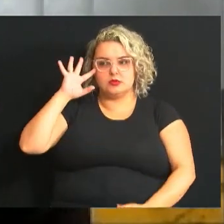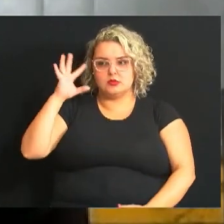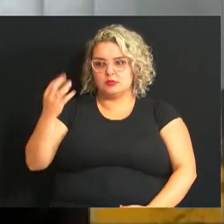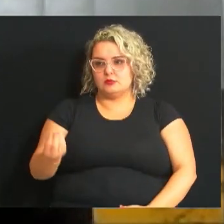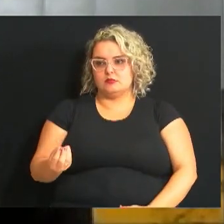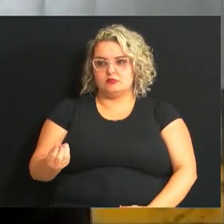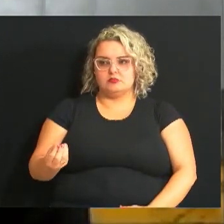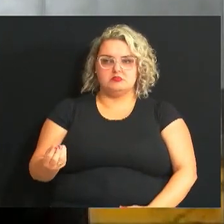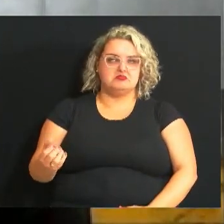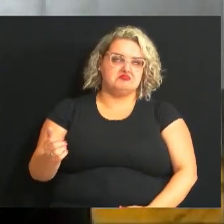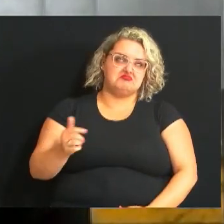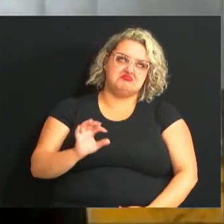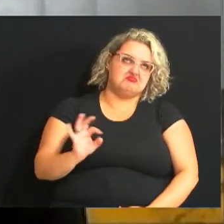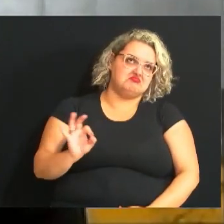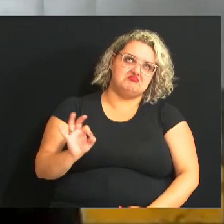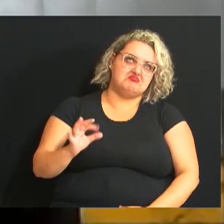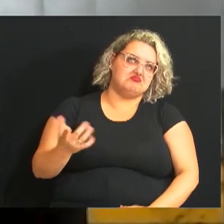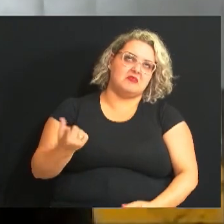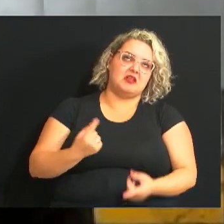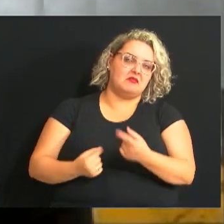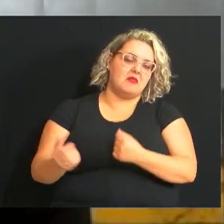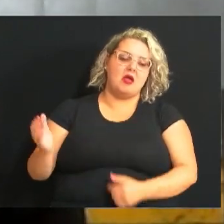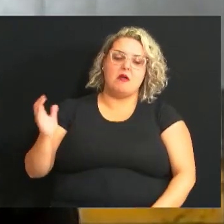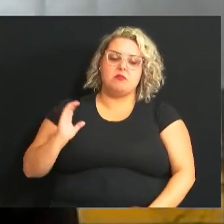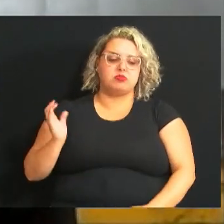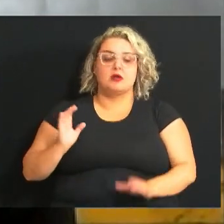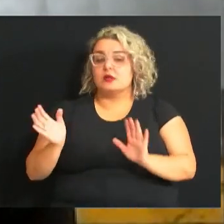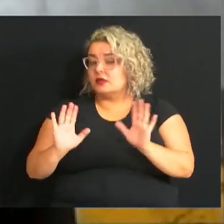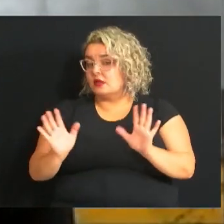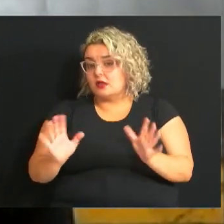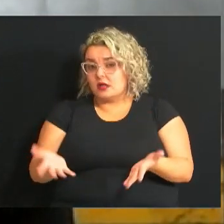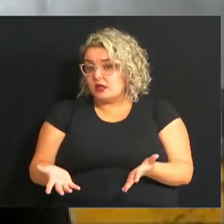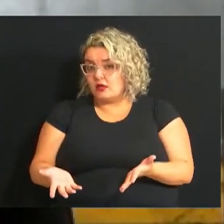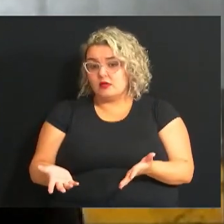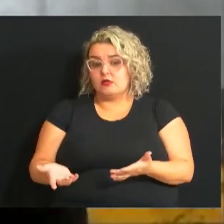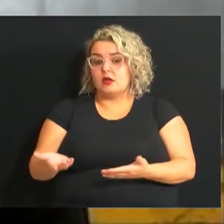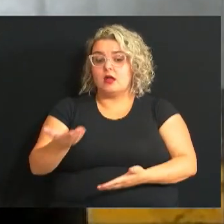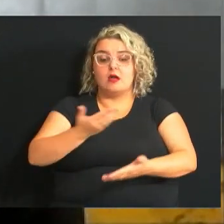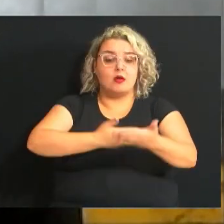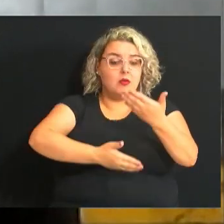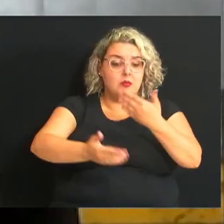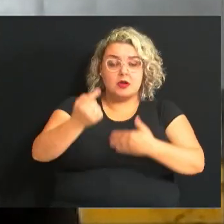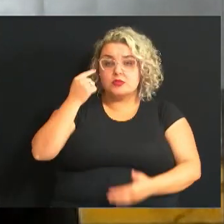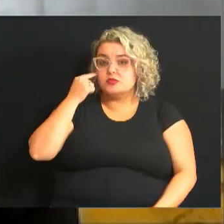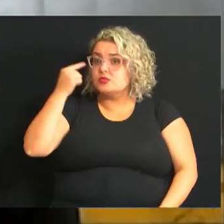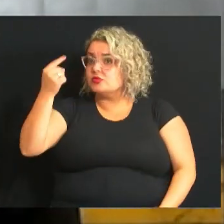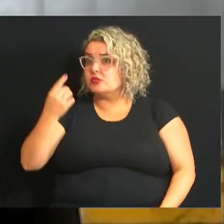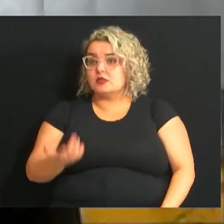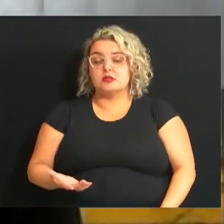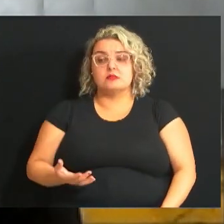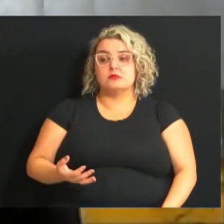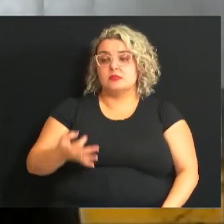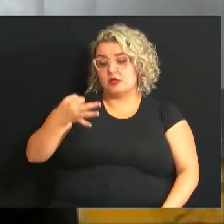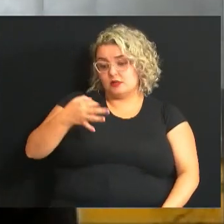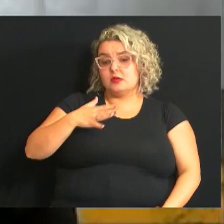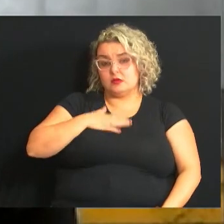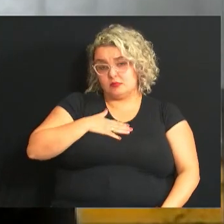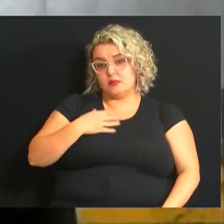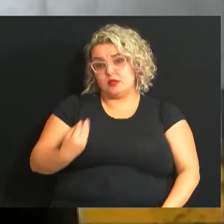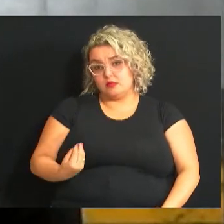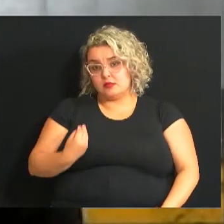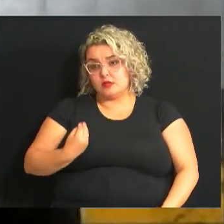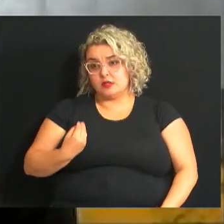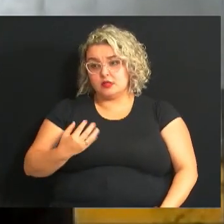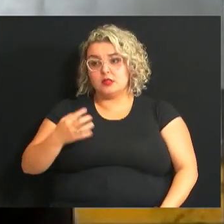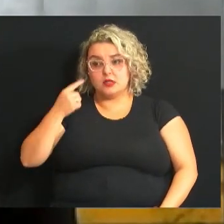cima, né? Nada financeiro, e sim de você compartilhar ideias ali que deram certo na minha vida, né? Ideias que eu acredito